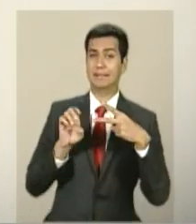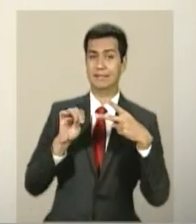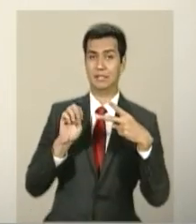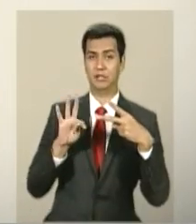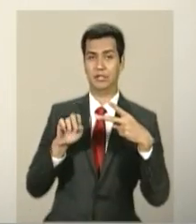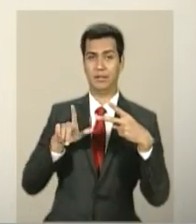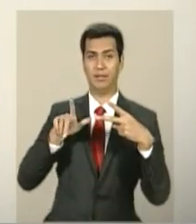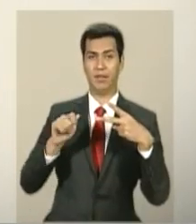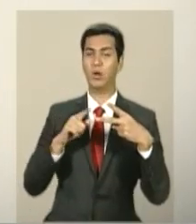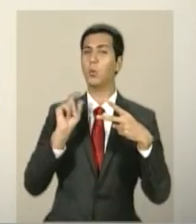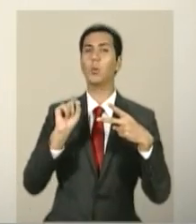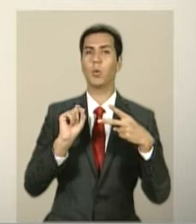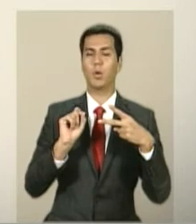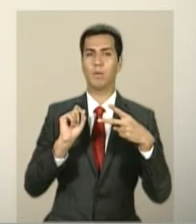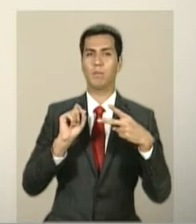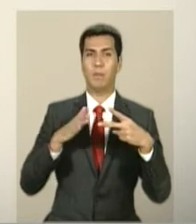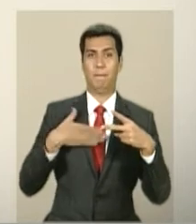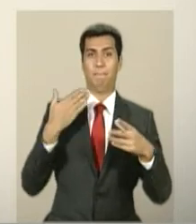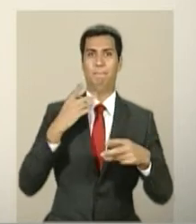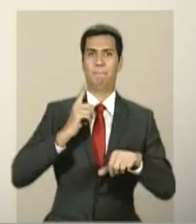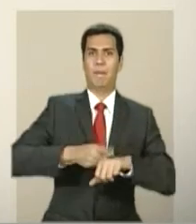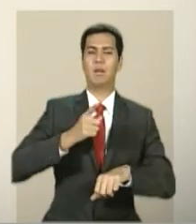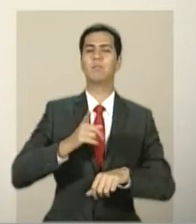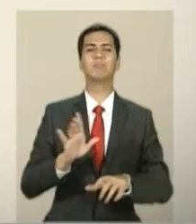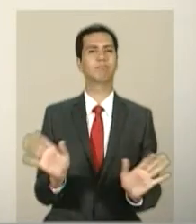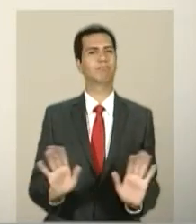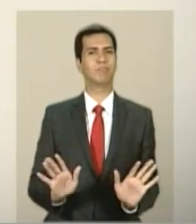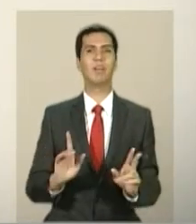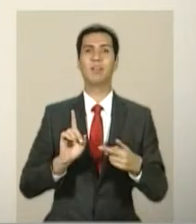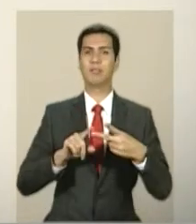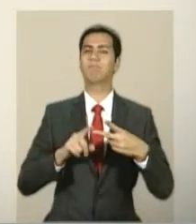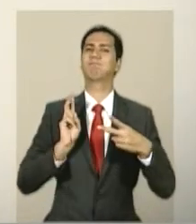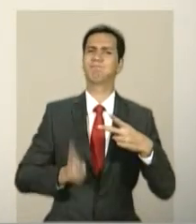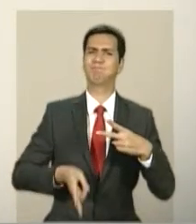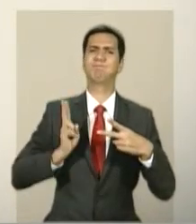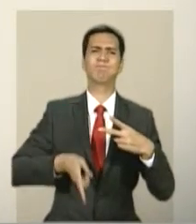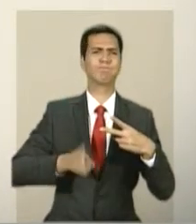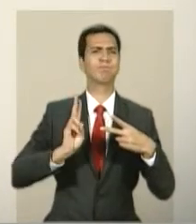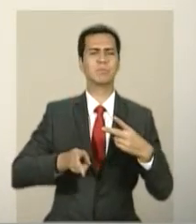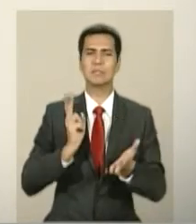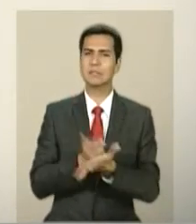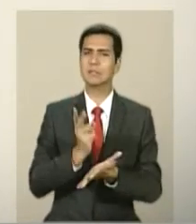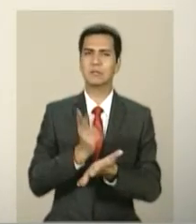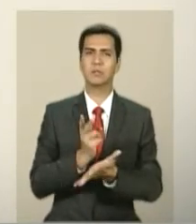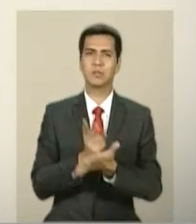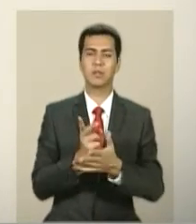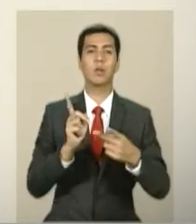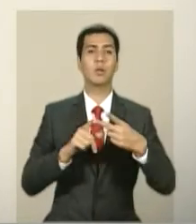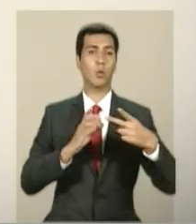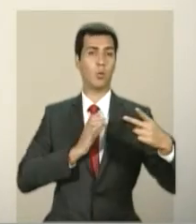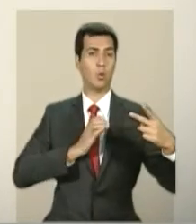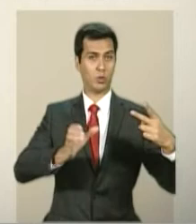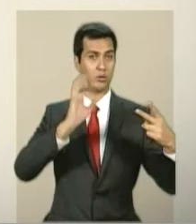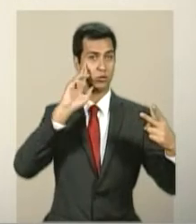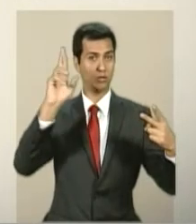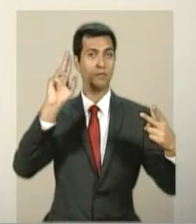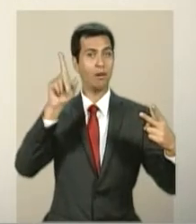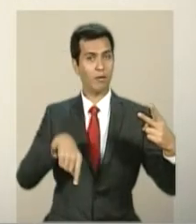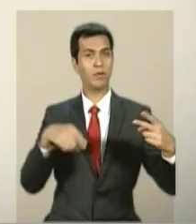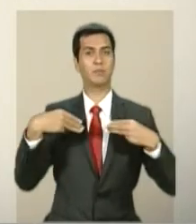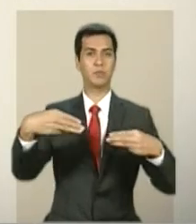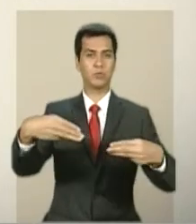permanente é coordenada pelo Ministério da Justiça o pessoal fica instalado em pontos estratégicos